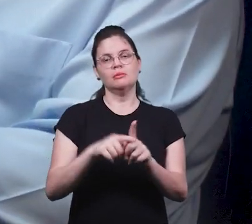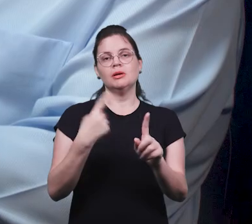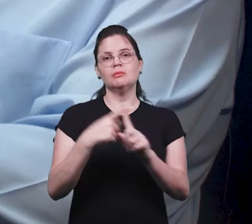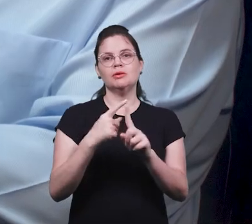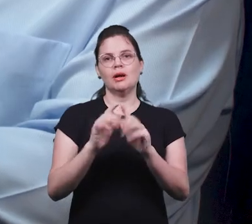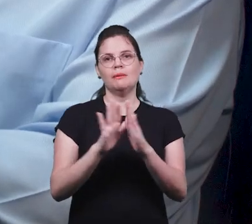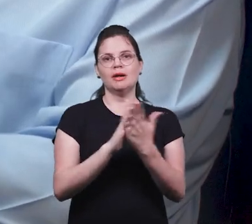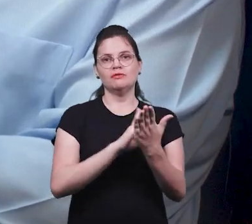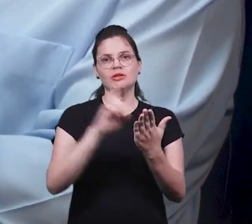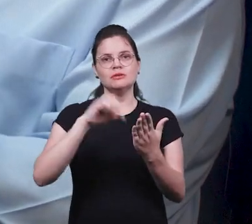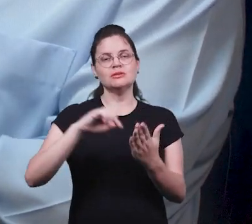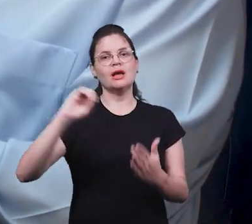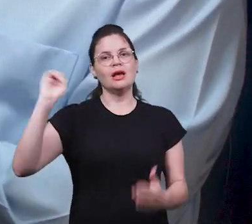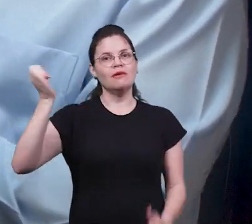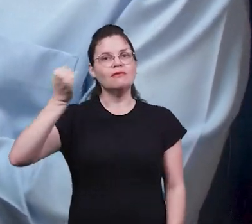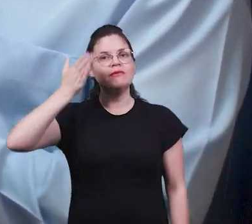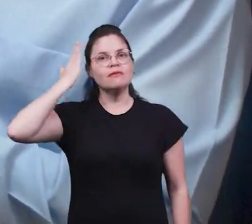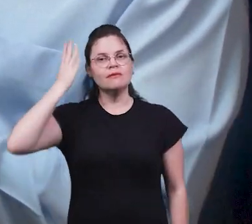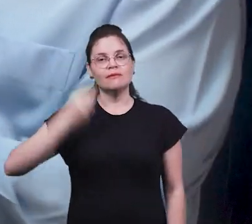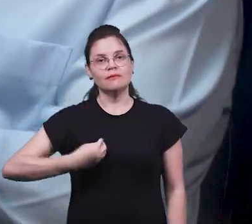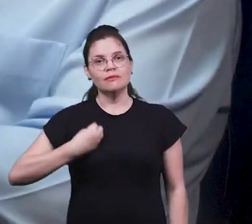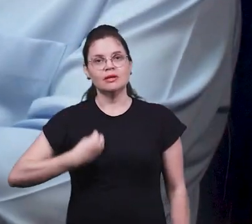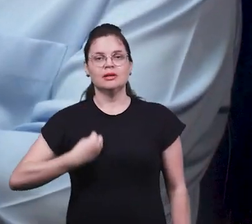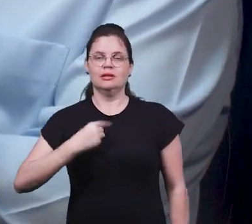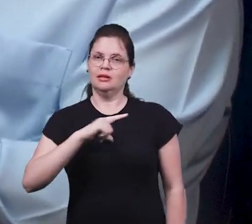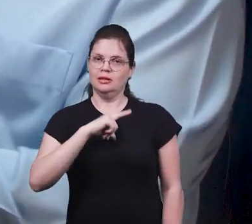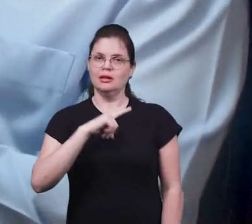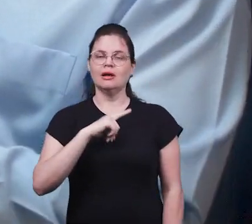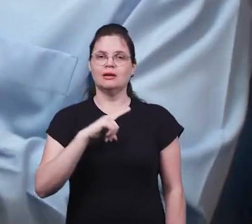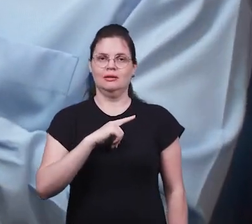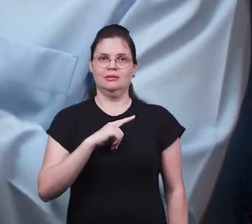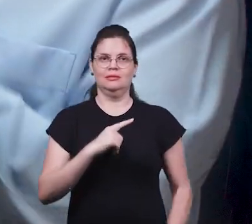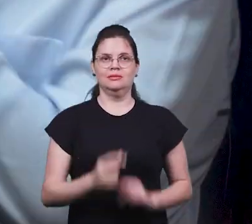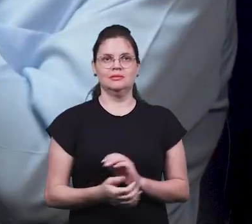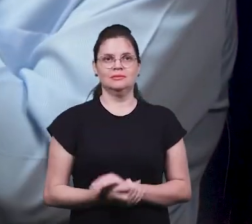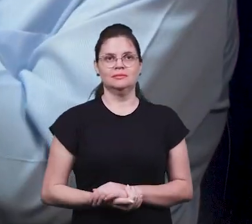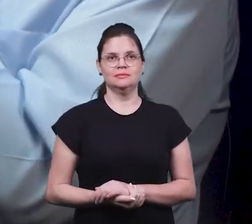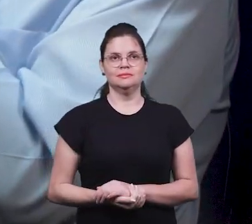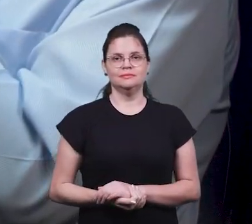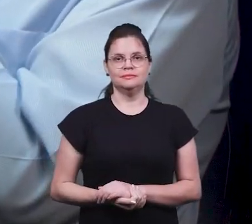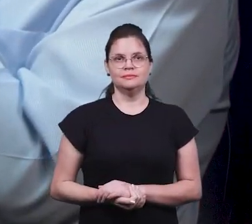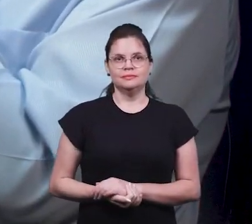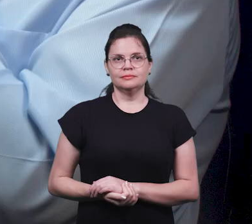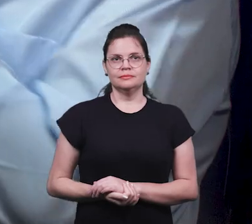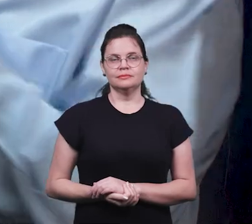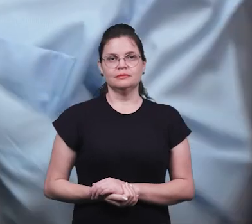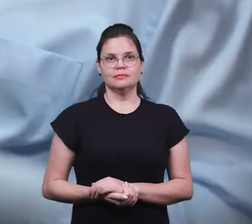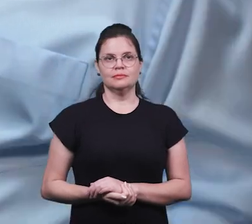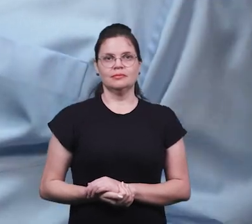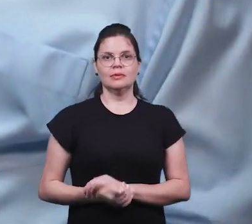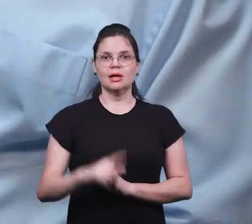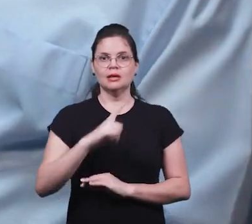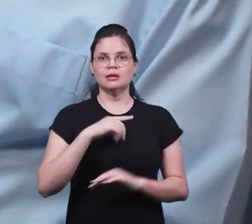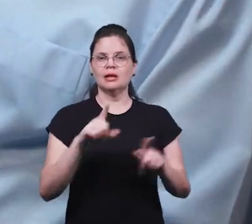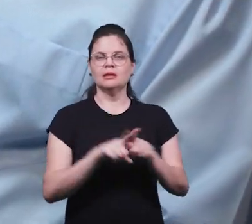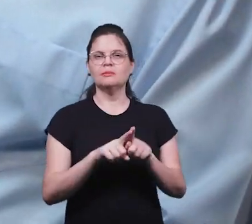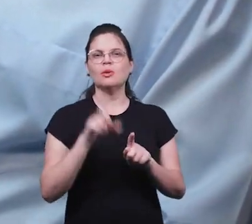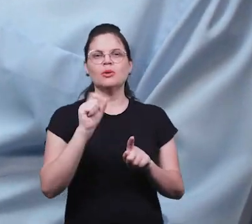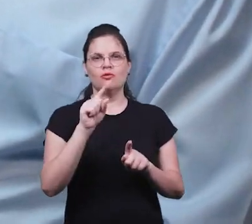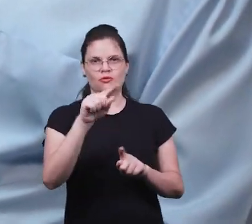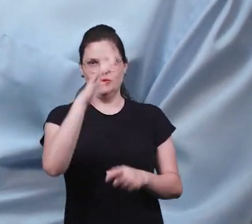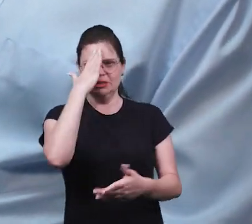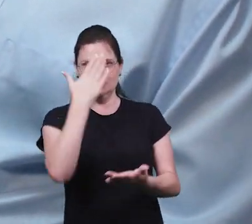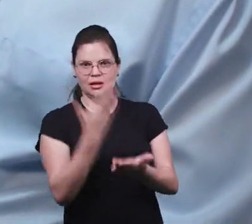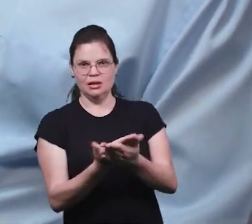vida. É uma palavra viva, como nós dissemos no começo do programa. E aí tem aquela coisa, você crê ou não